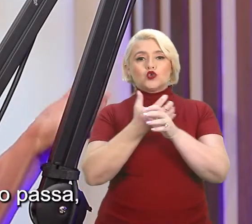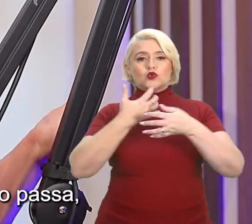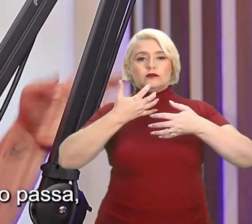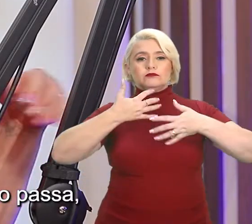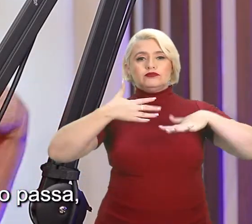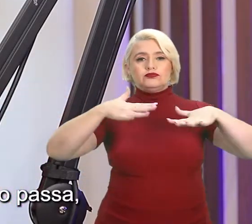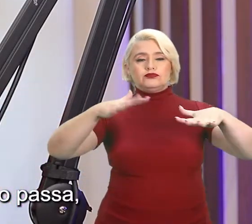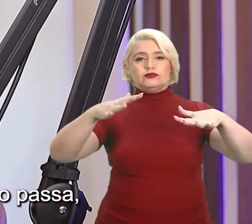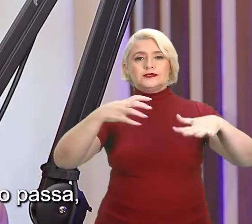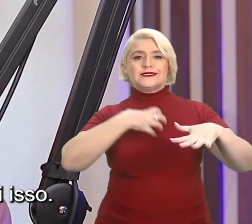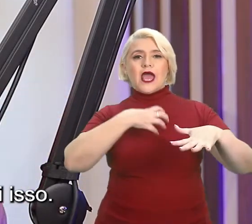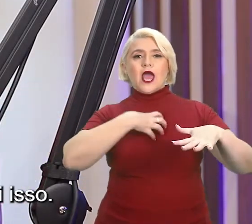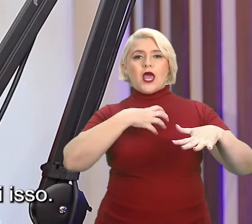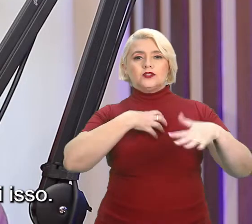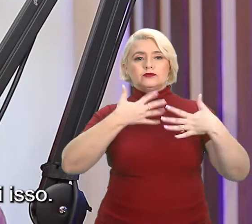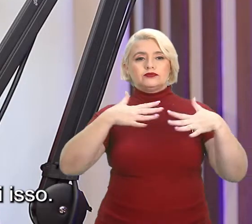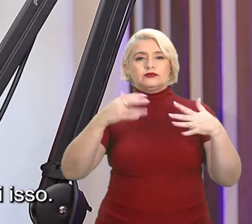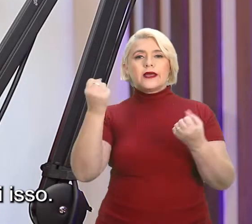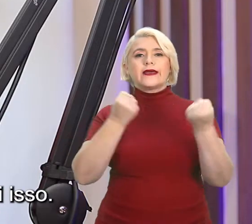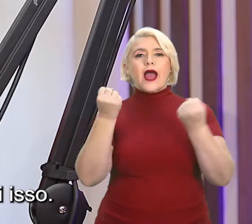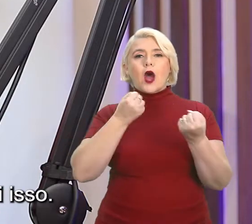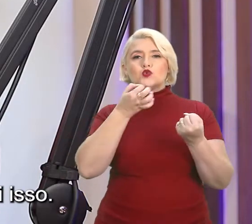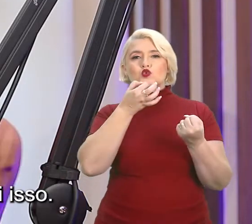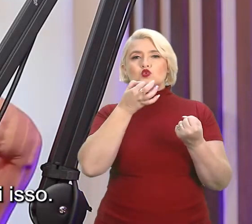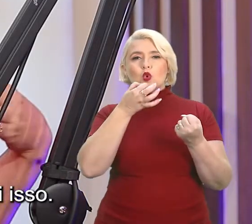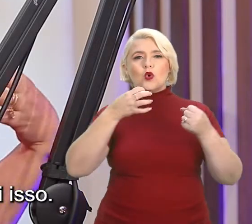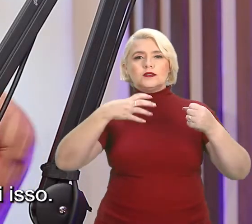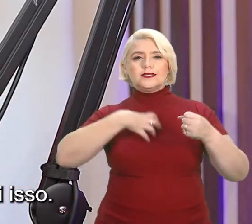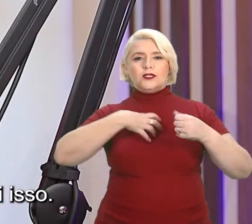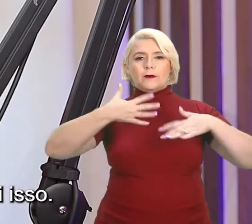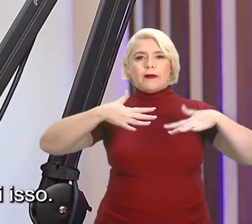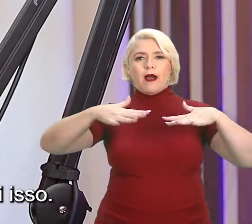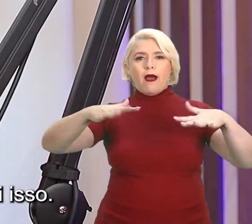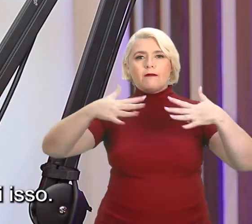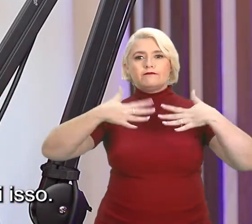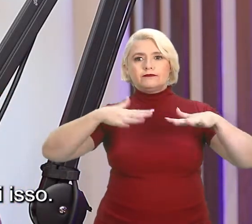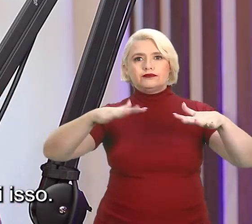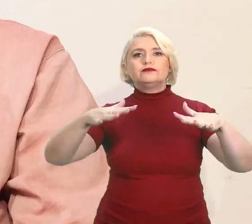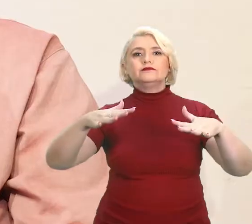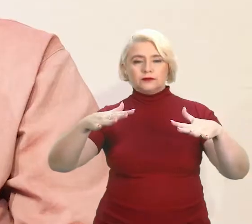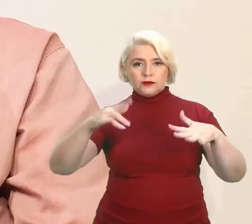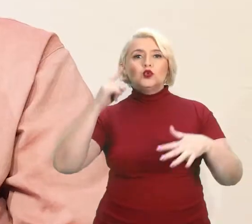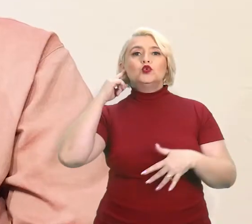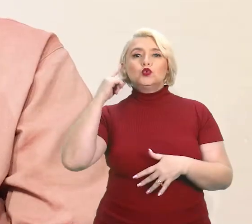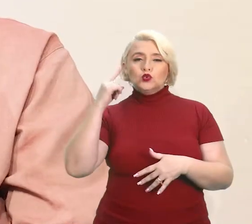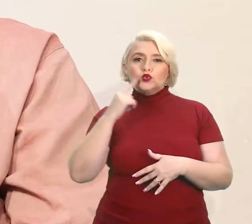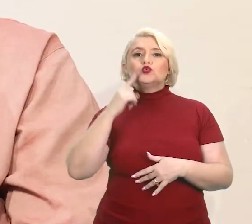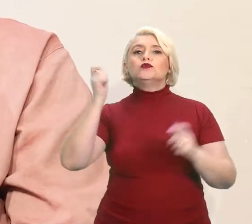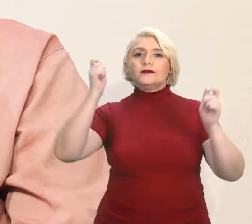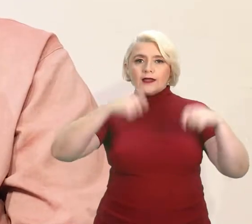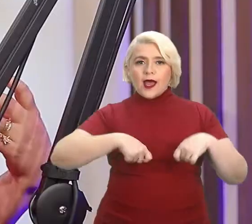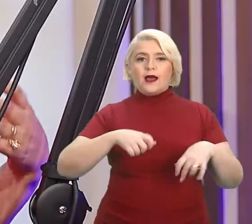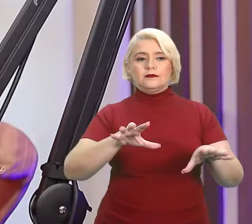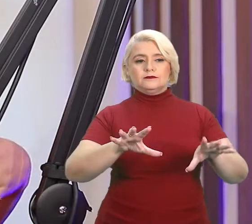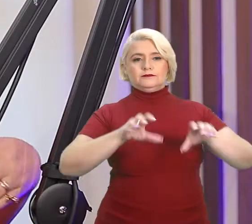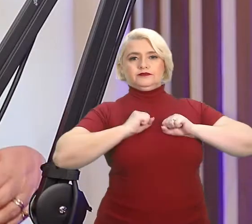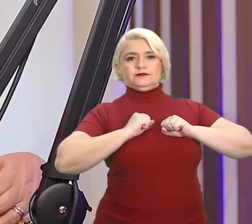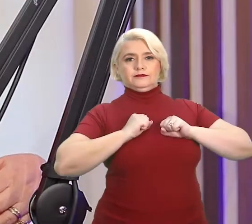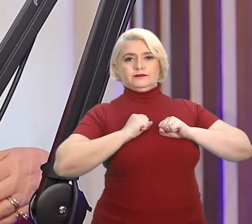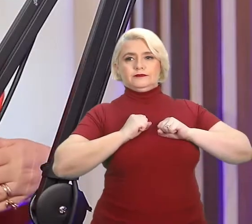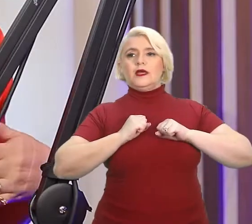som. O carro de som, que quando passa, a gente sente tremer, né? Então, o surdo ouve isso. A batida óssea ele tem.